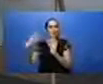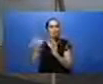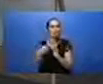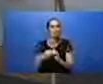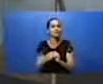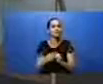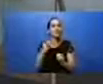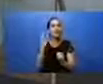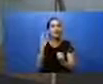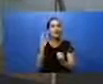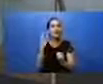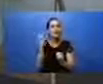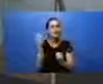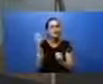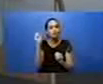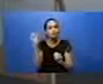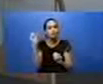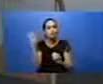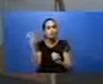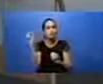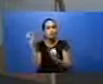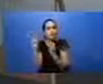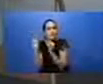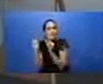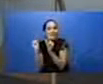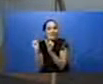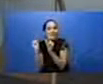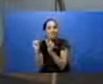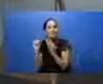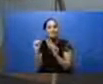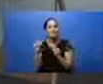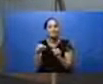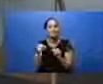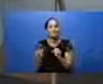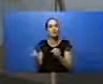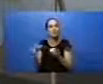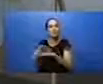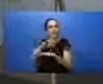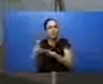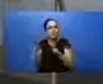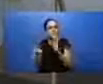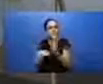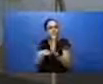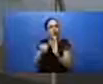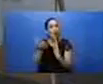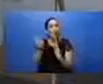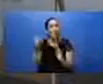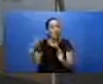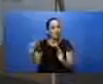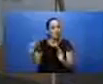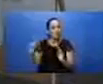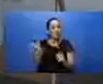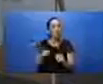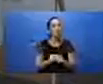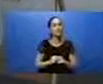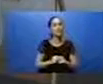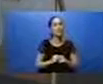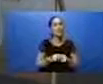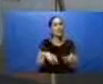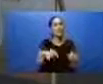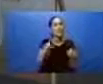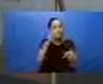3 pedacinhos pequenos, de um total de 10, certo?